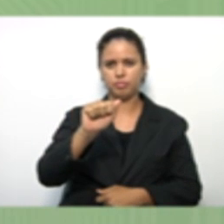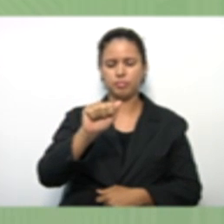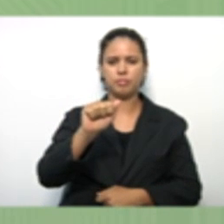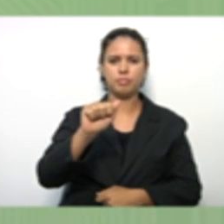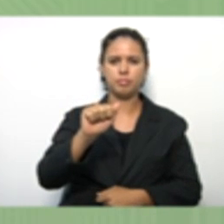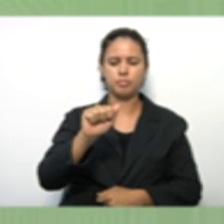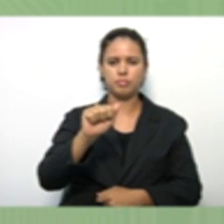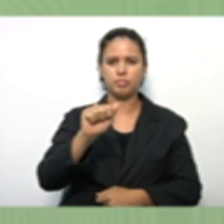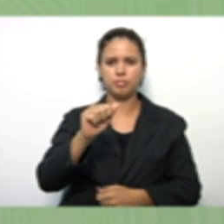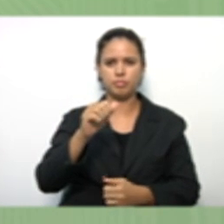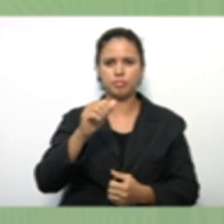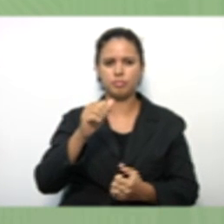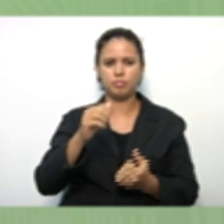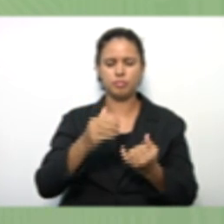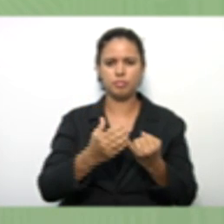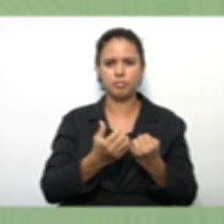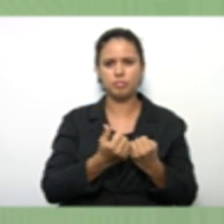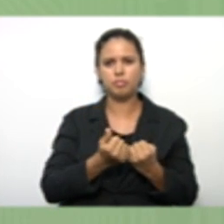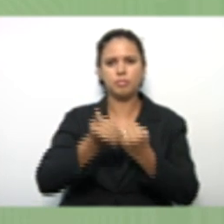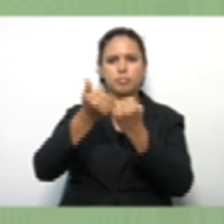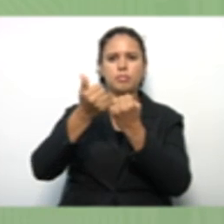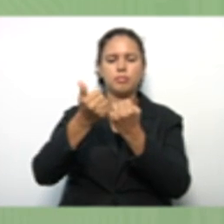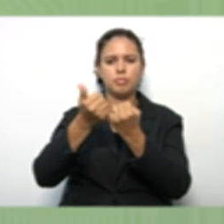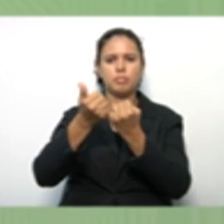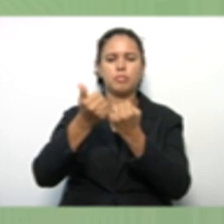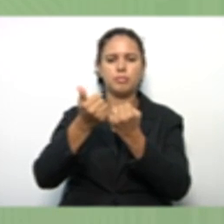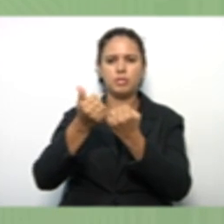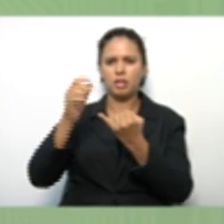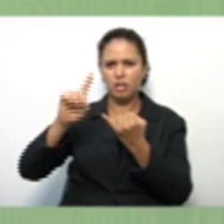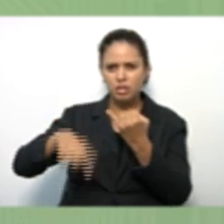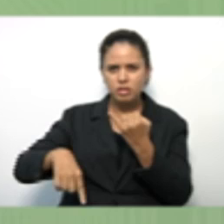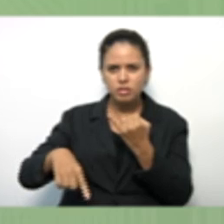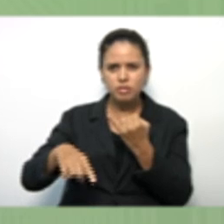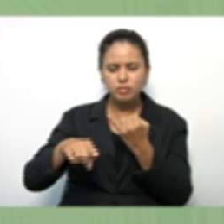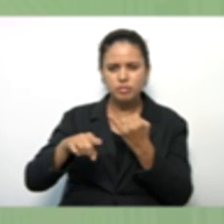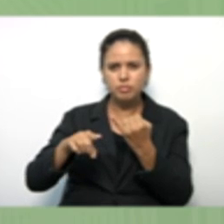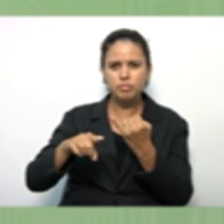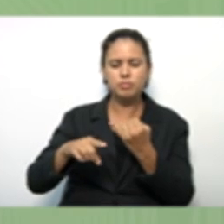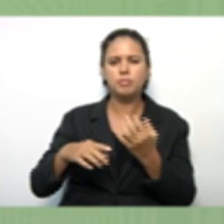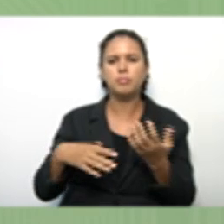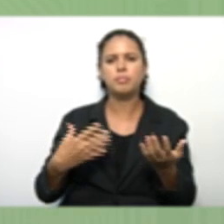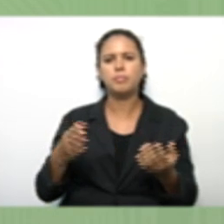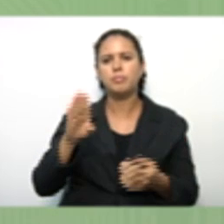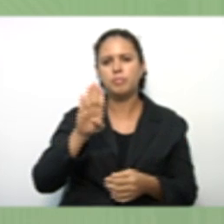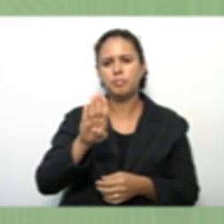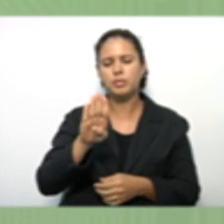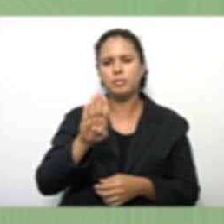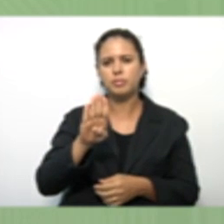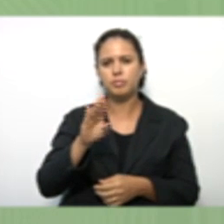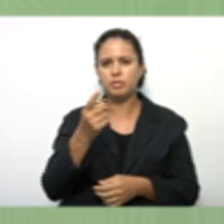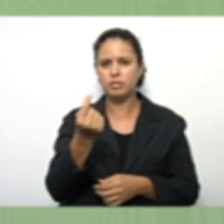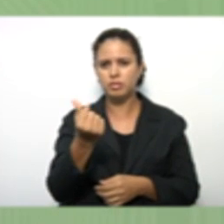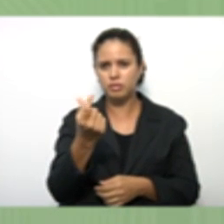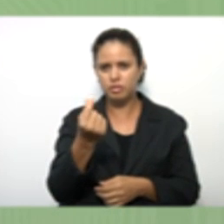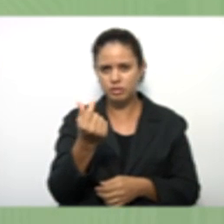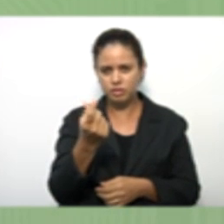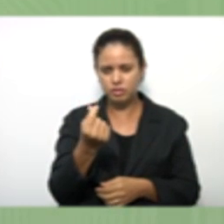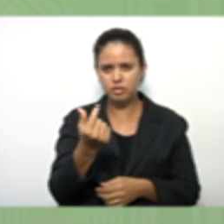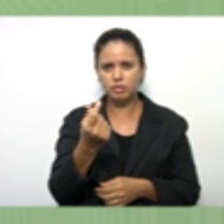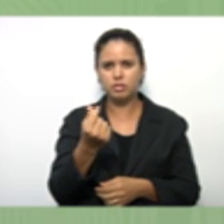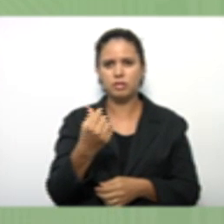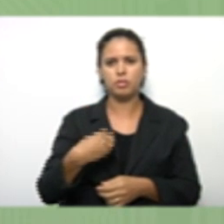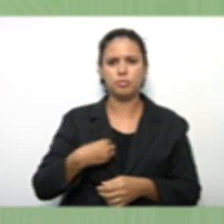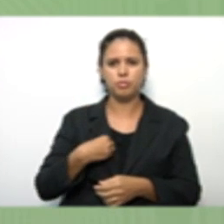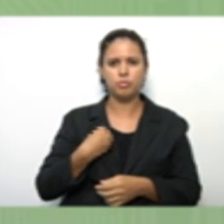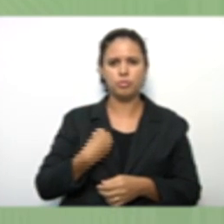das entidades. Será que é o patrimônio das entidades? Letra B, dinheiro em espécie. Será que são